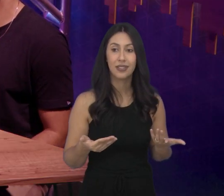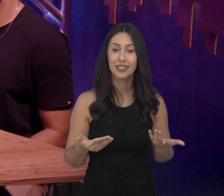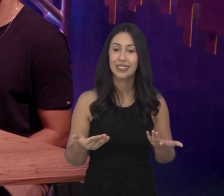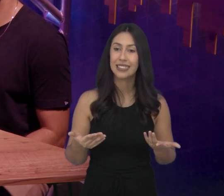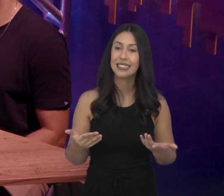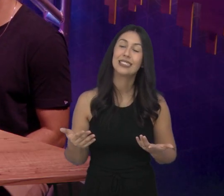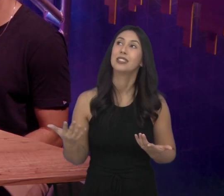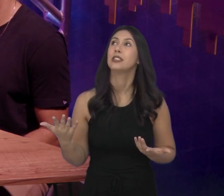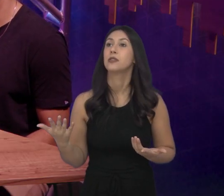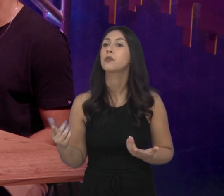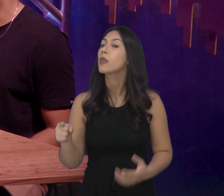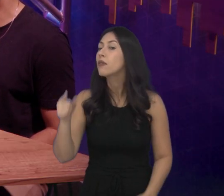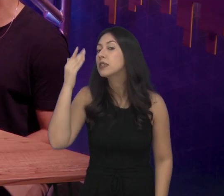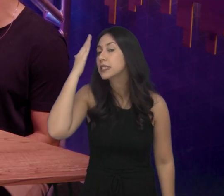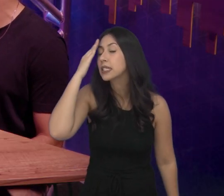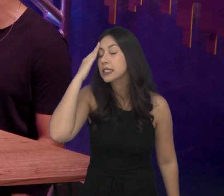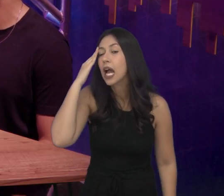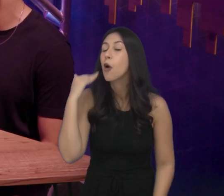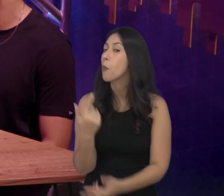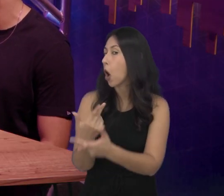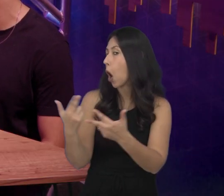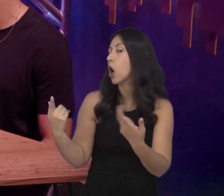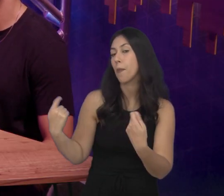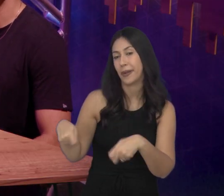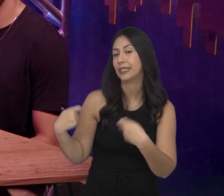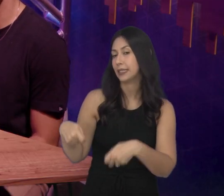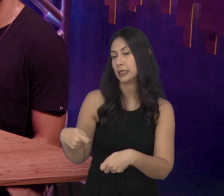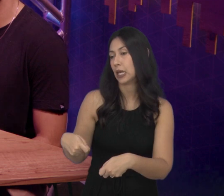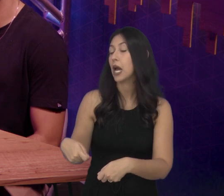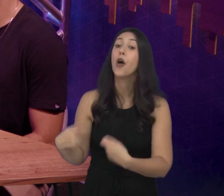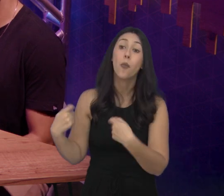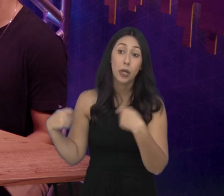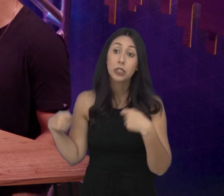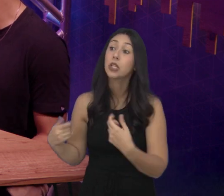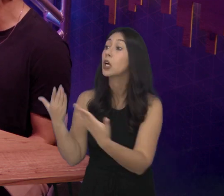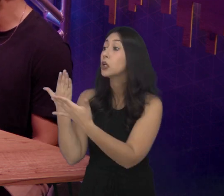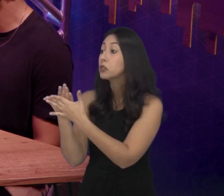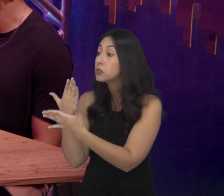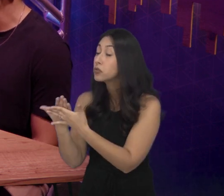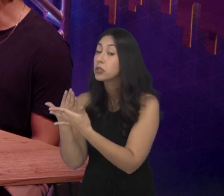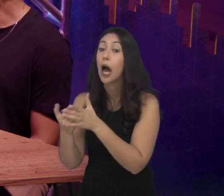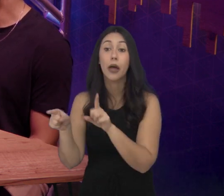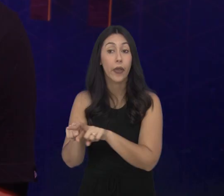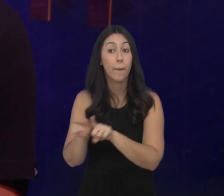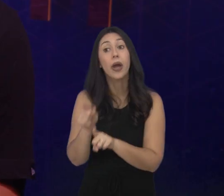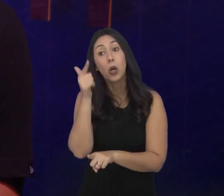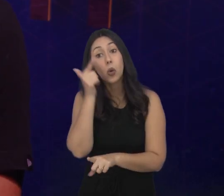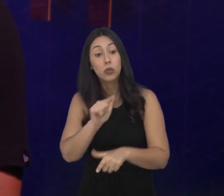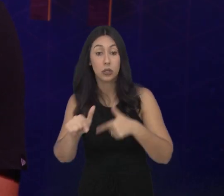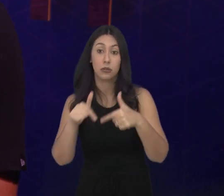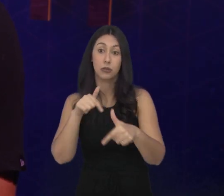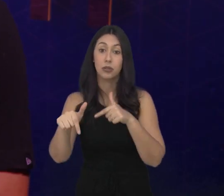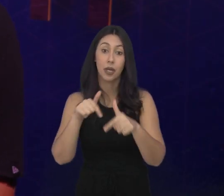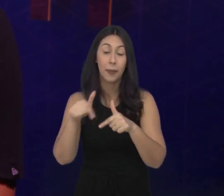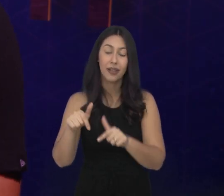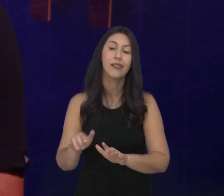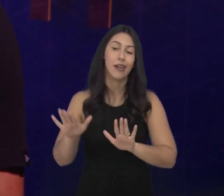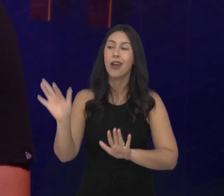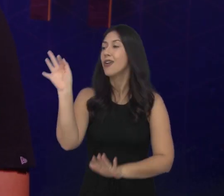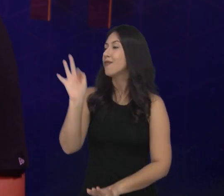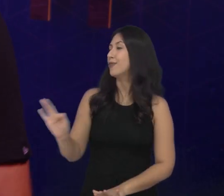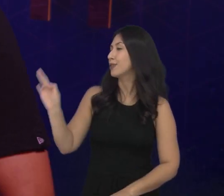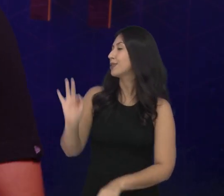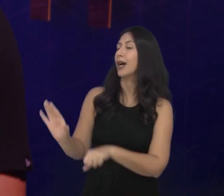sabe mais ou menos assim, o que você tem que fazer, né? Você tem que estudar e você tem que arrumar um emprego. E aí você vai, arruma